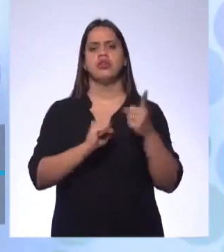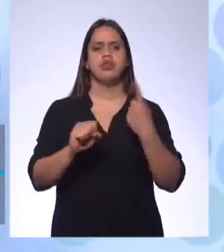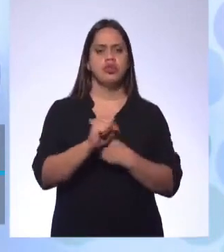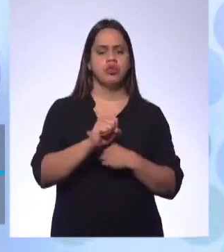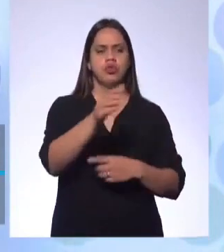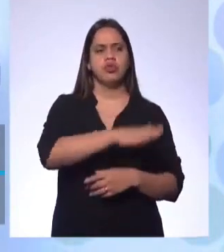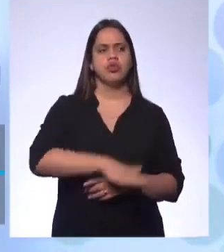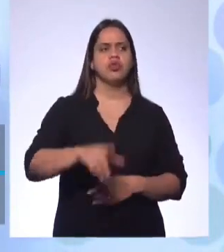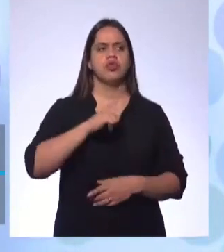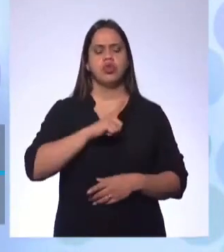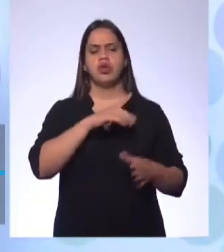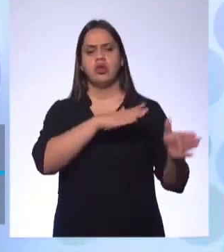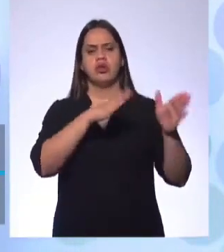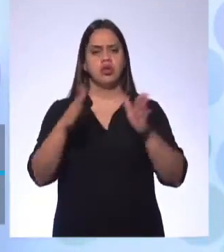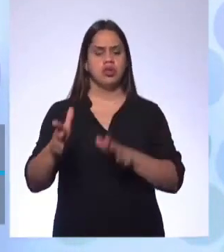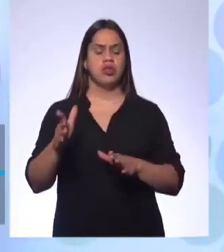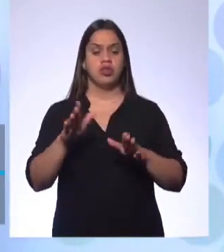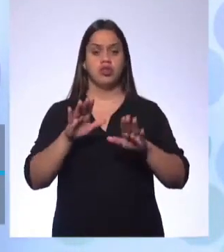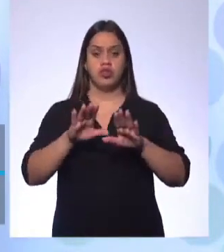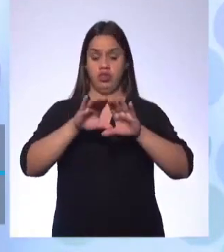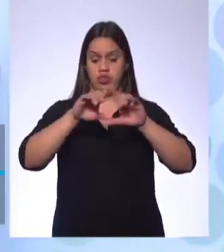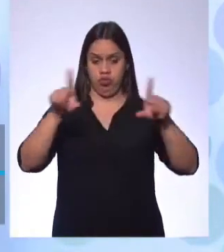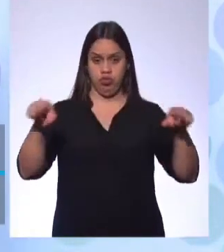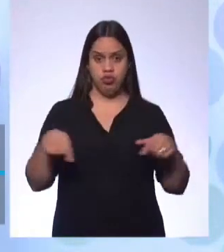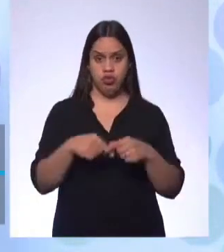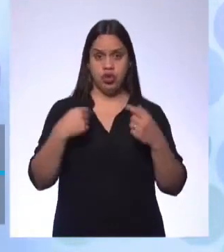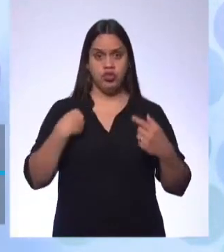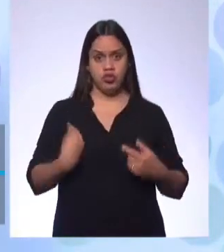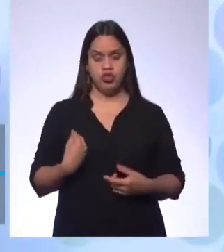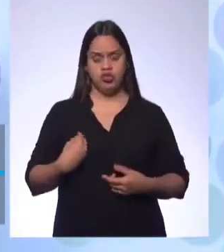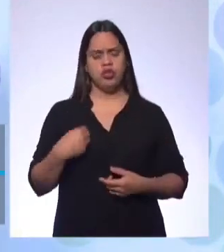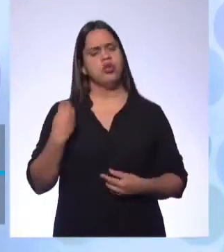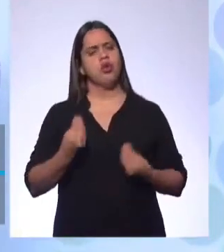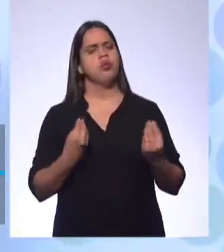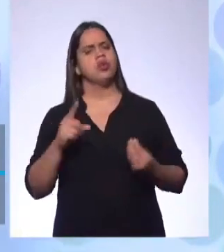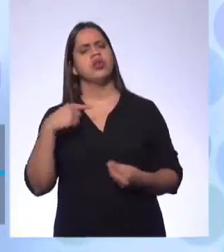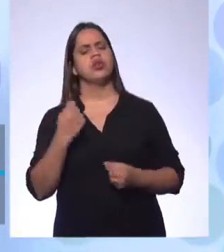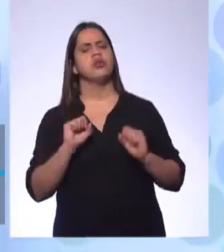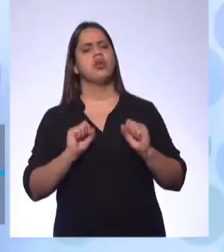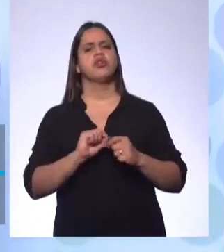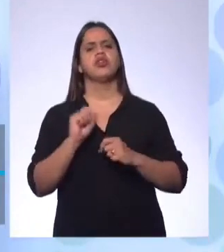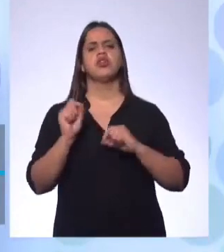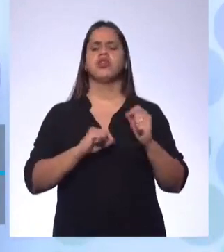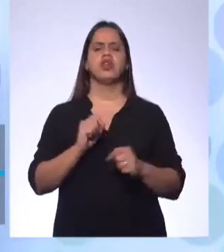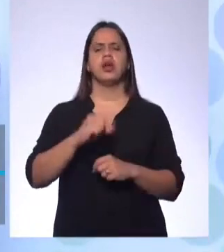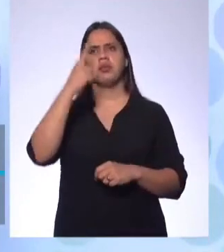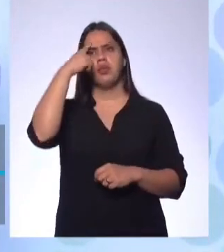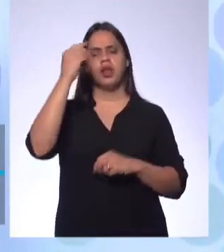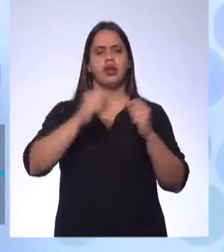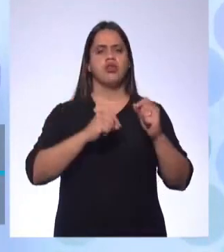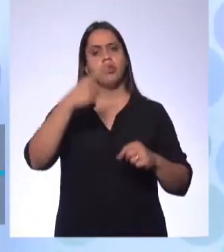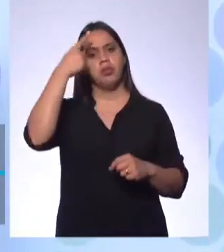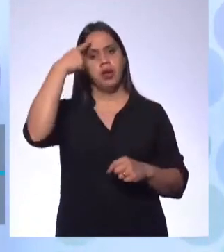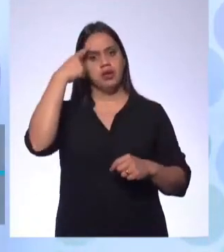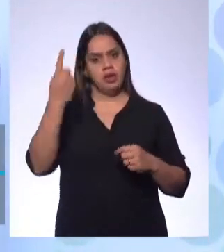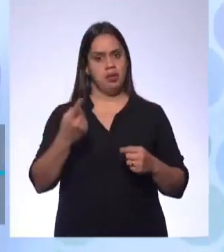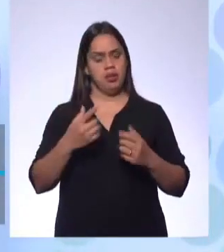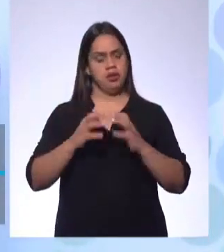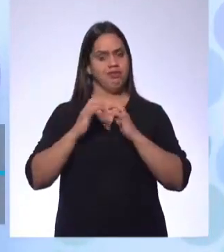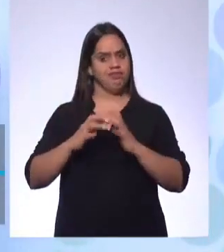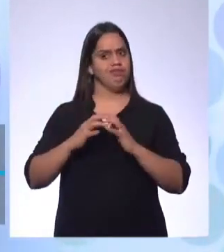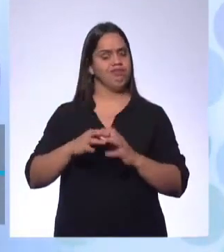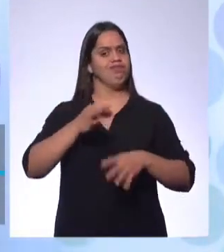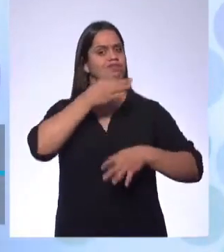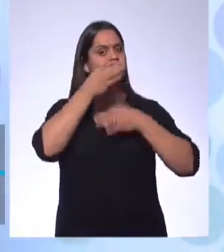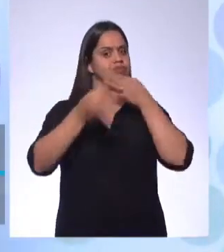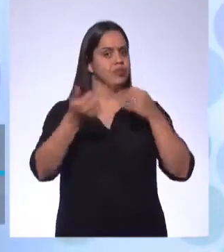reprodução desse tipo de estrutura. Então, e quando é que nós podemos formular um pensamento crítico? Quando nós